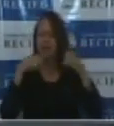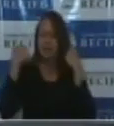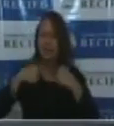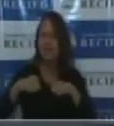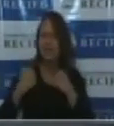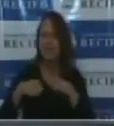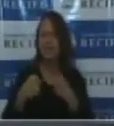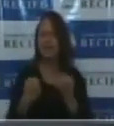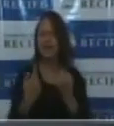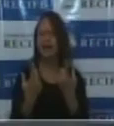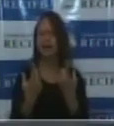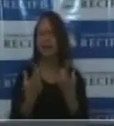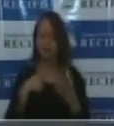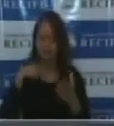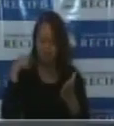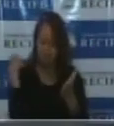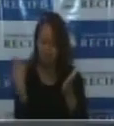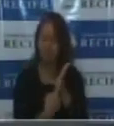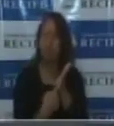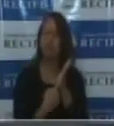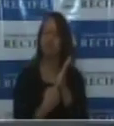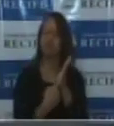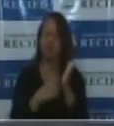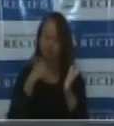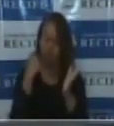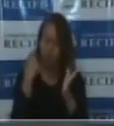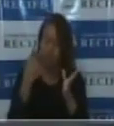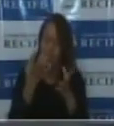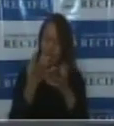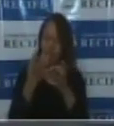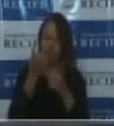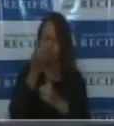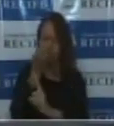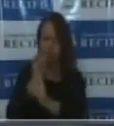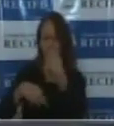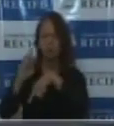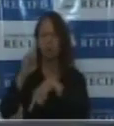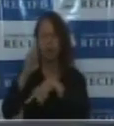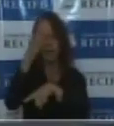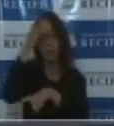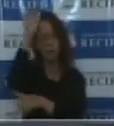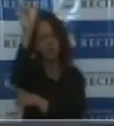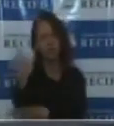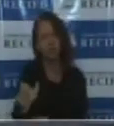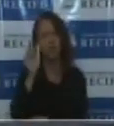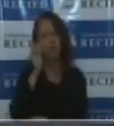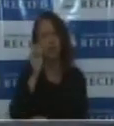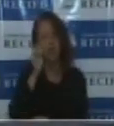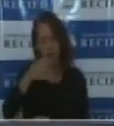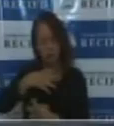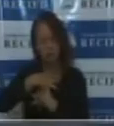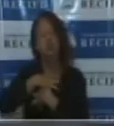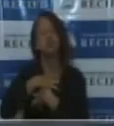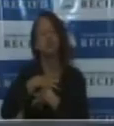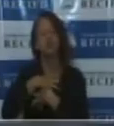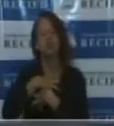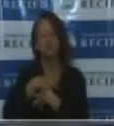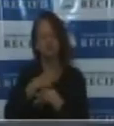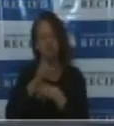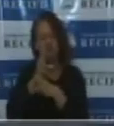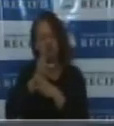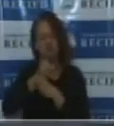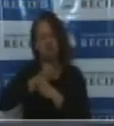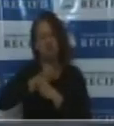necessidade de reafirmação, de subjugação da vítima, de fazê-la sentir-se